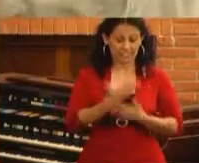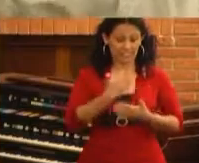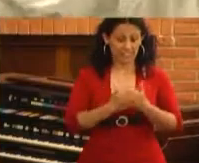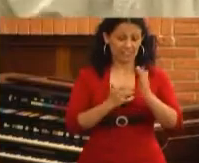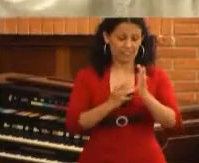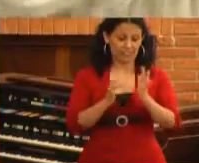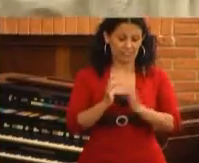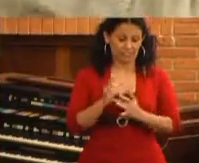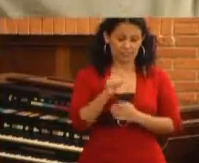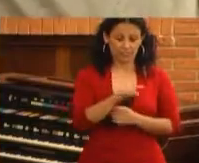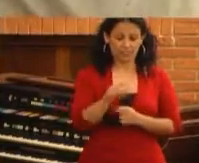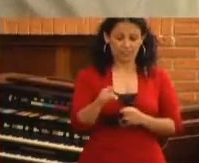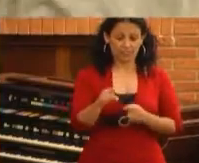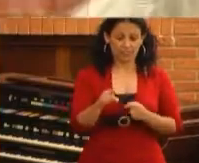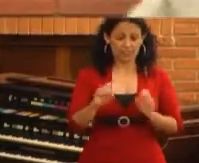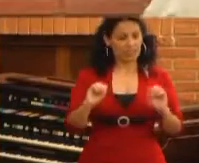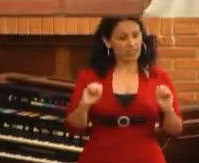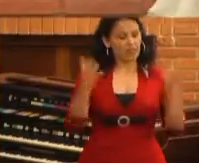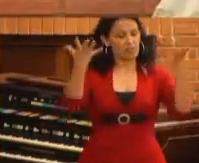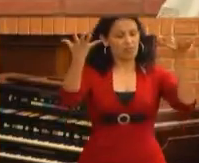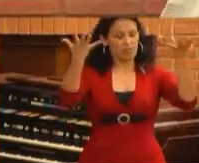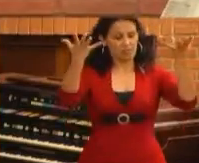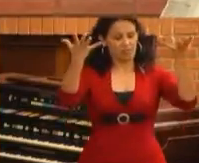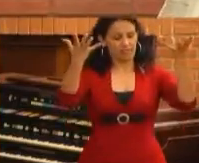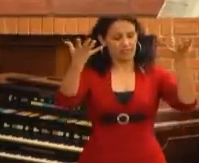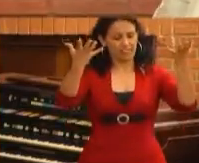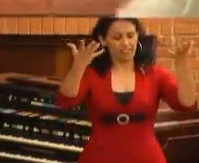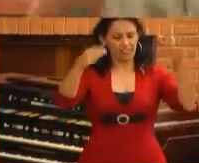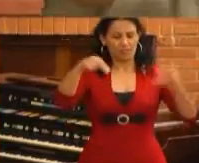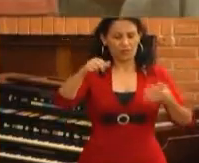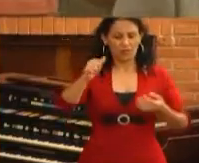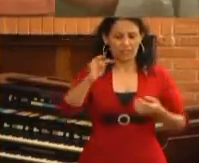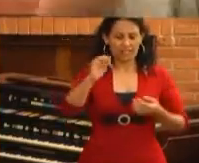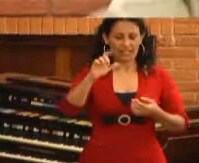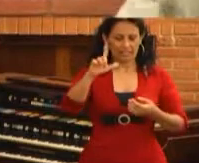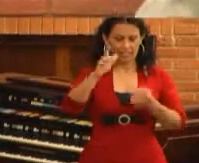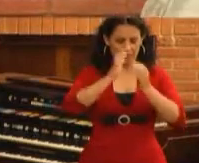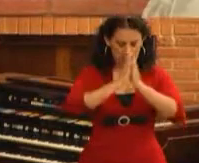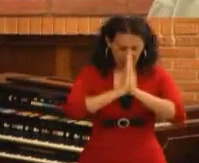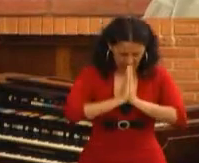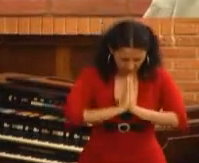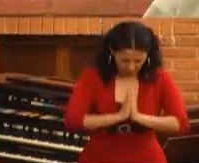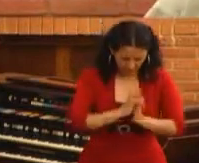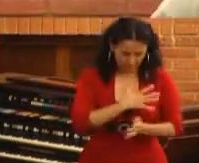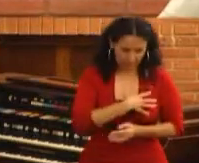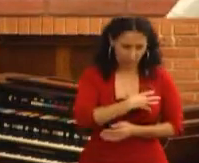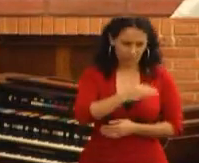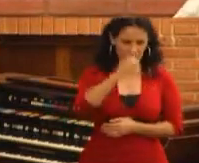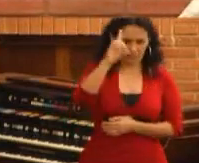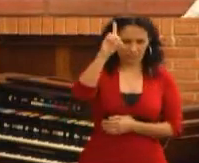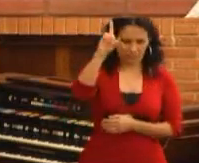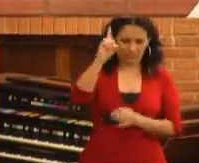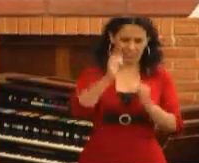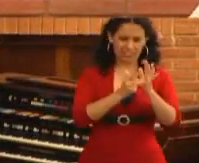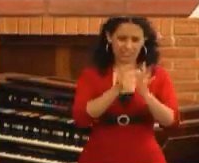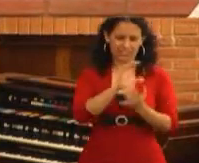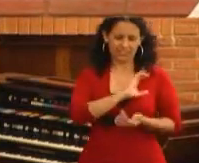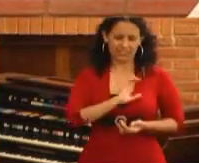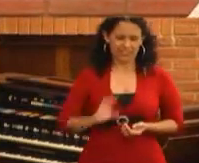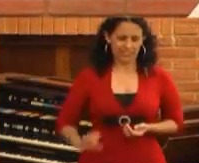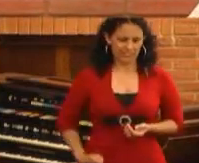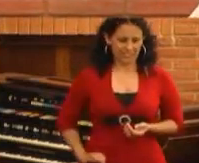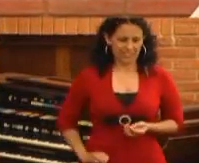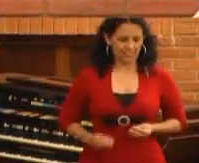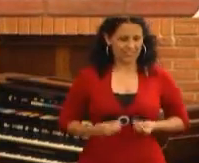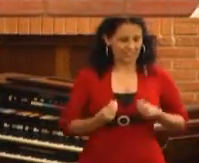não um celebrante de festa de São Nicolau, mas um adorador do Filho de Deus que se manifestou para